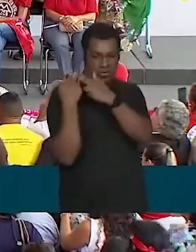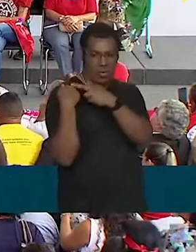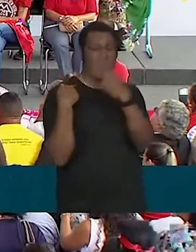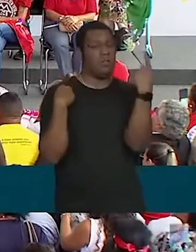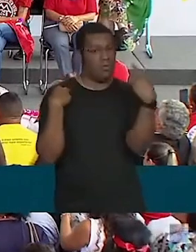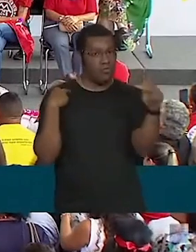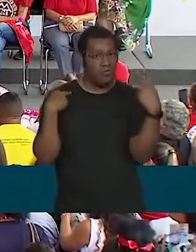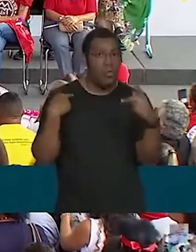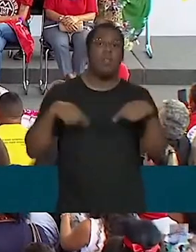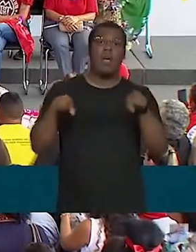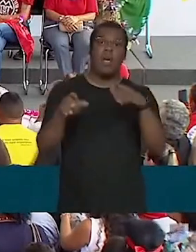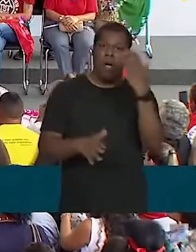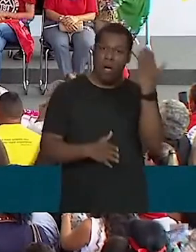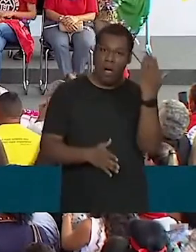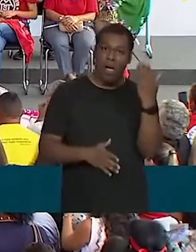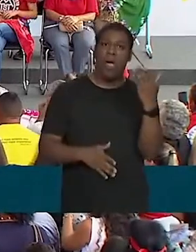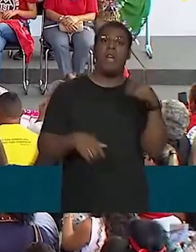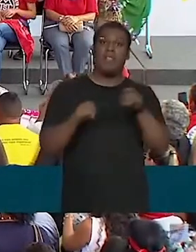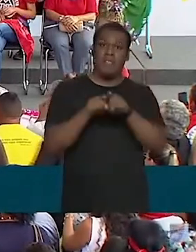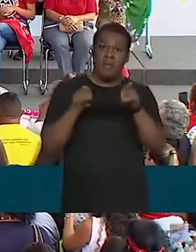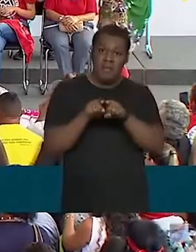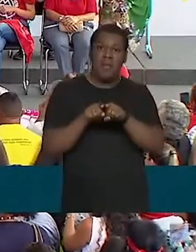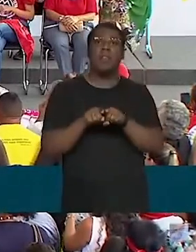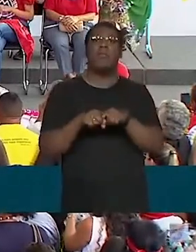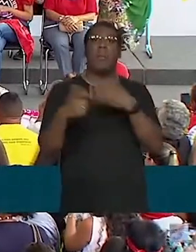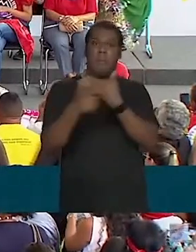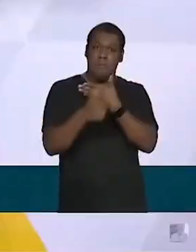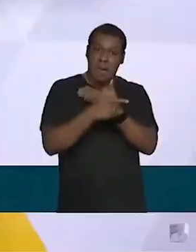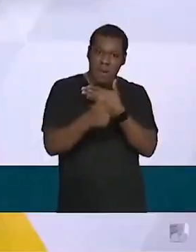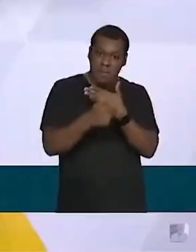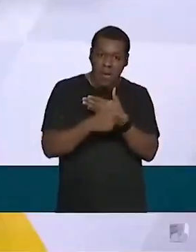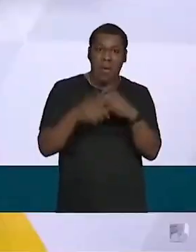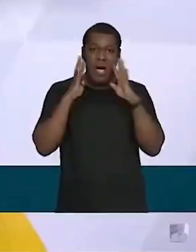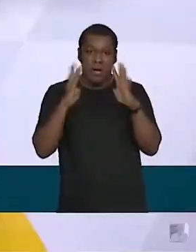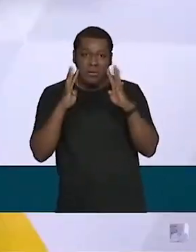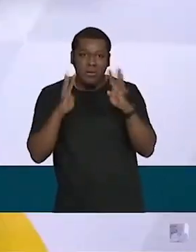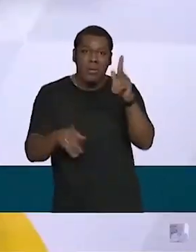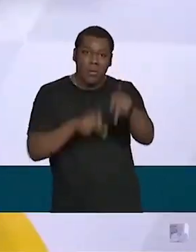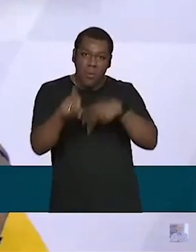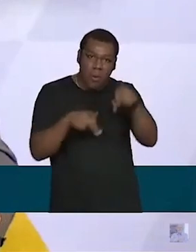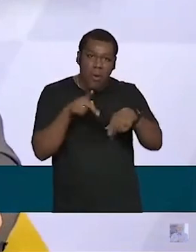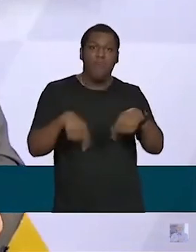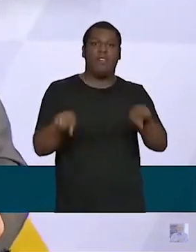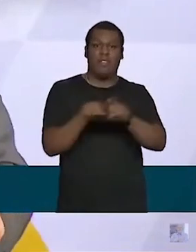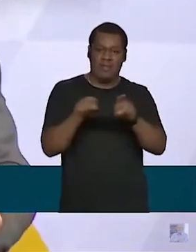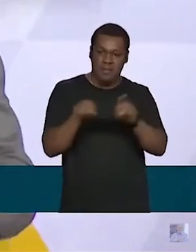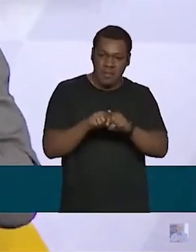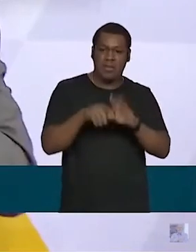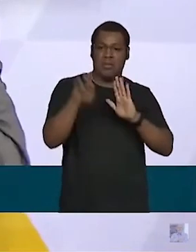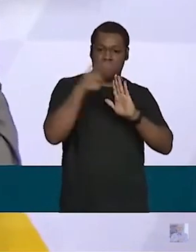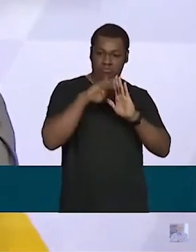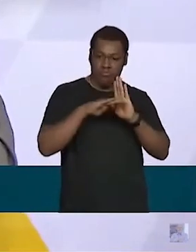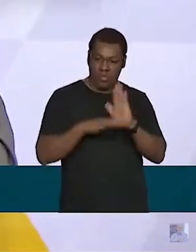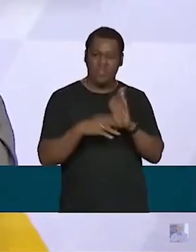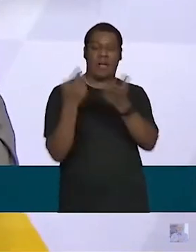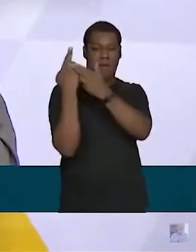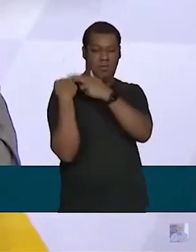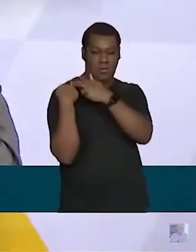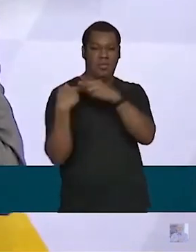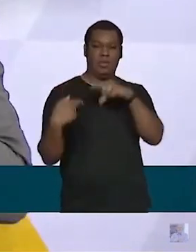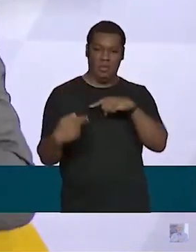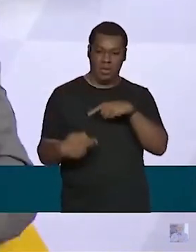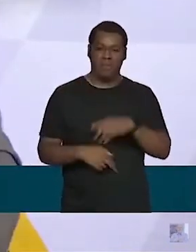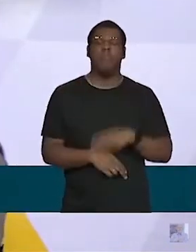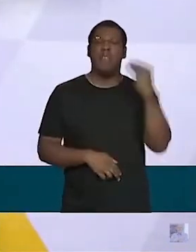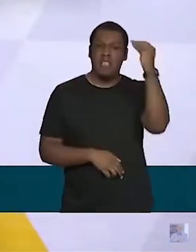de atender e colocar no papel as pressões que você vai receber. E eu posso te dizer uma coisa que é a minha experiência de